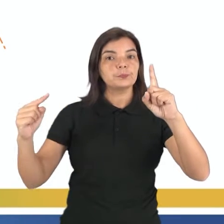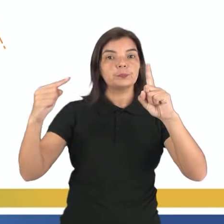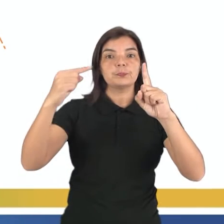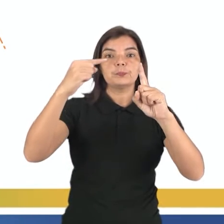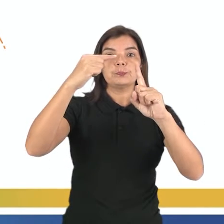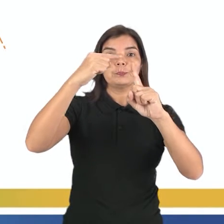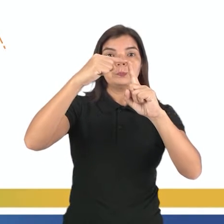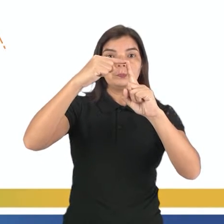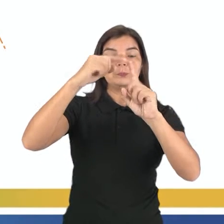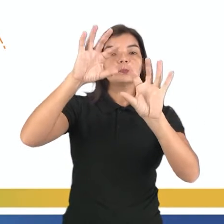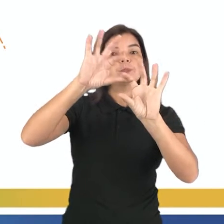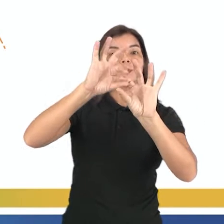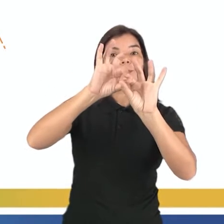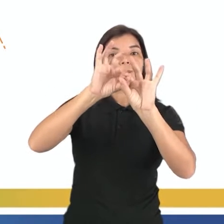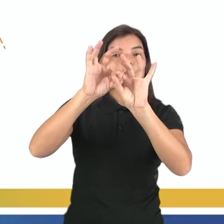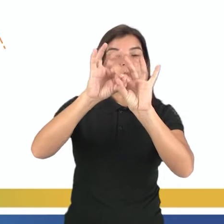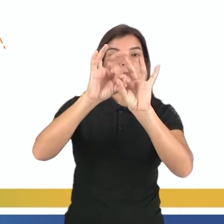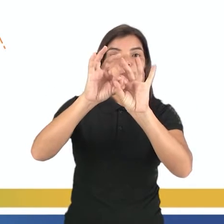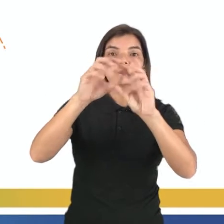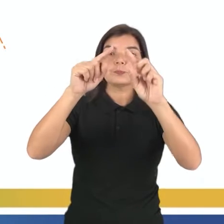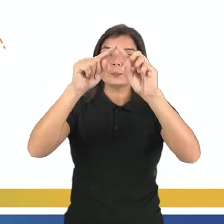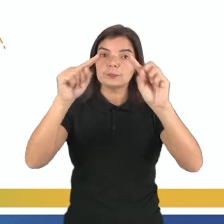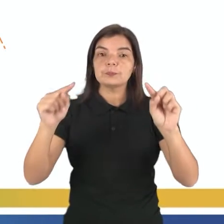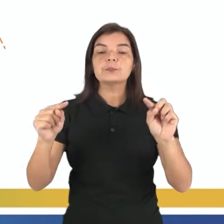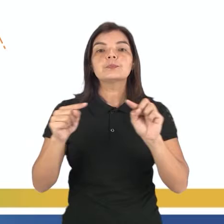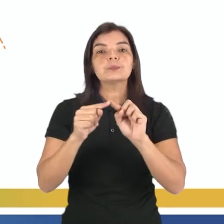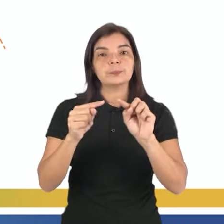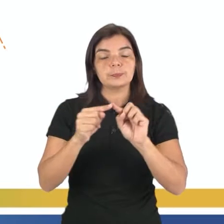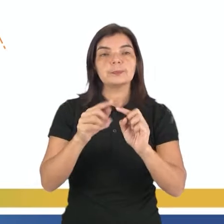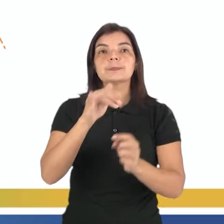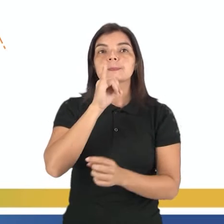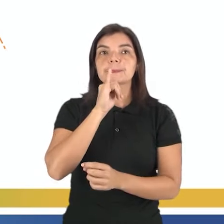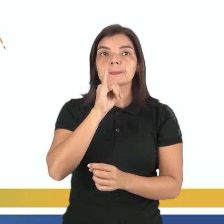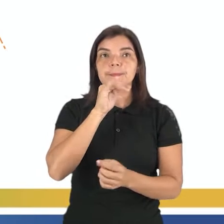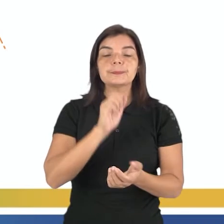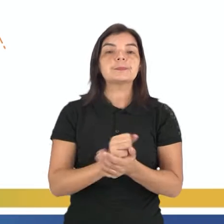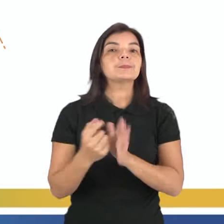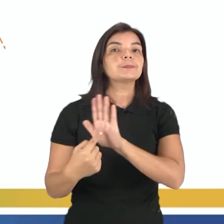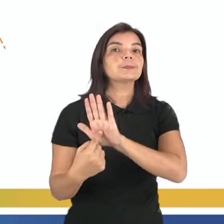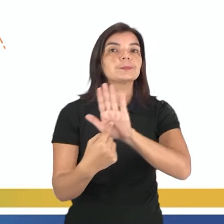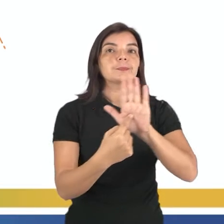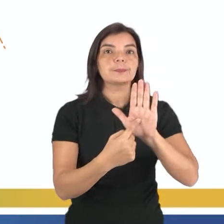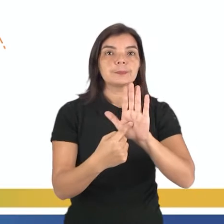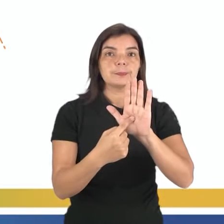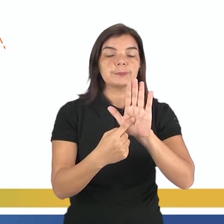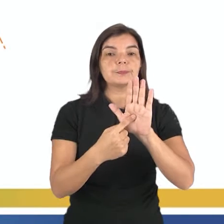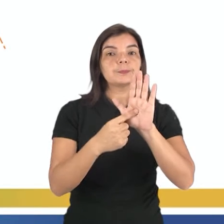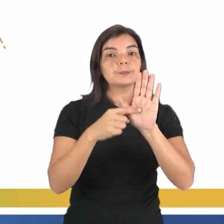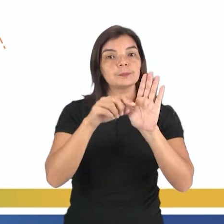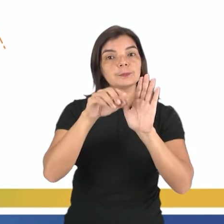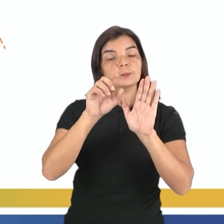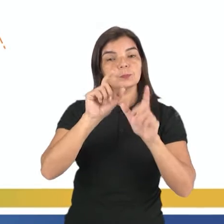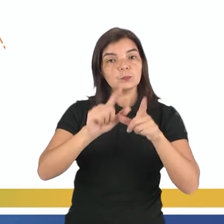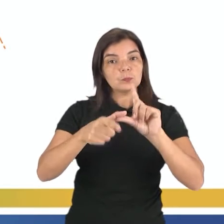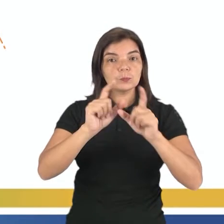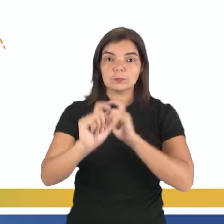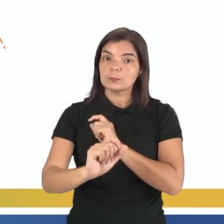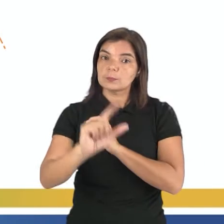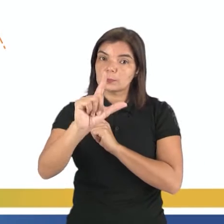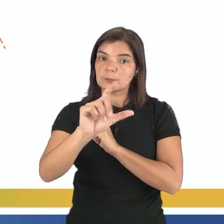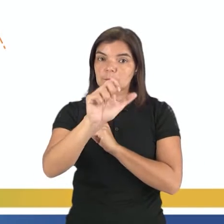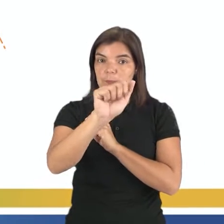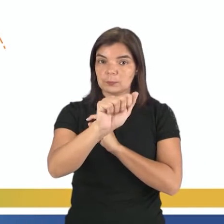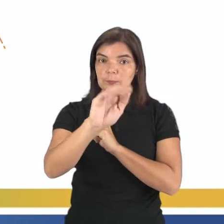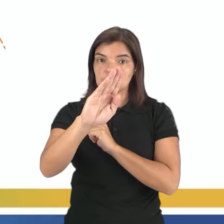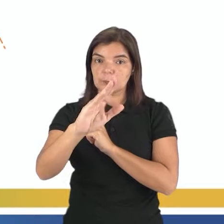São o encontro dos lados do triângulo. Né? No caso, está sendo representado pelas letras maiúsculas A, B e